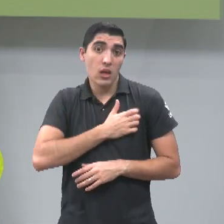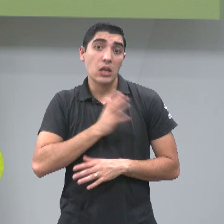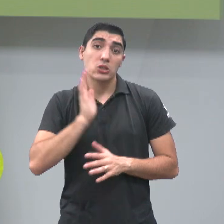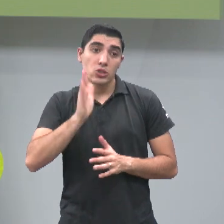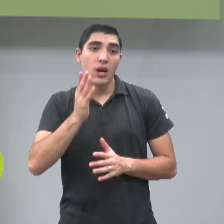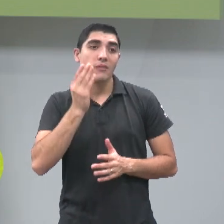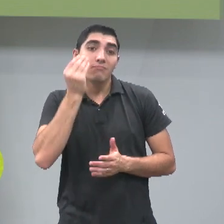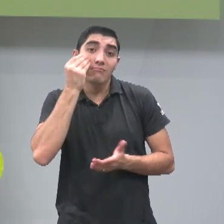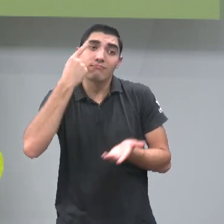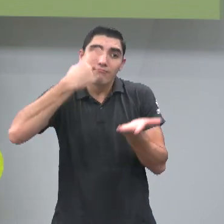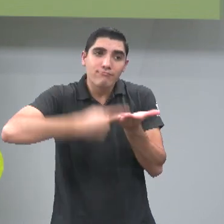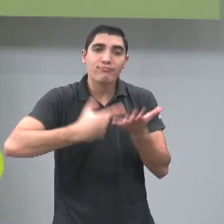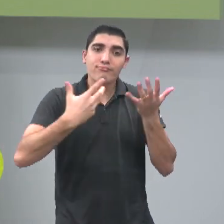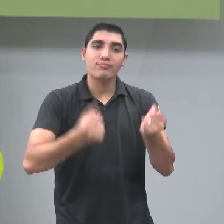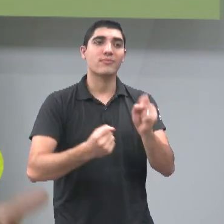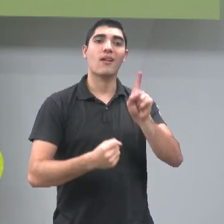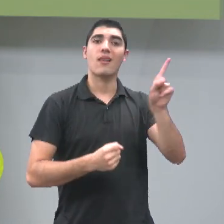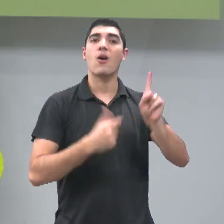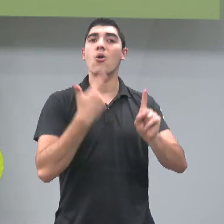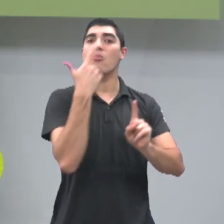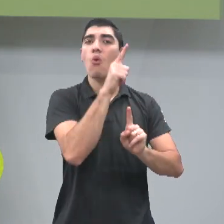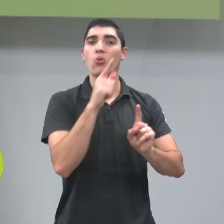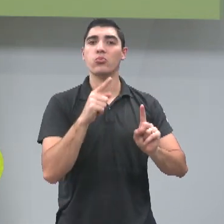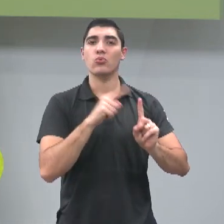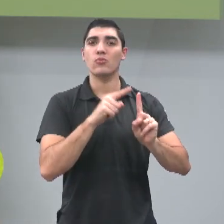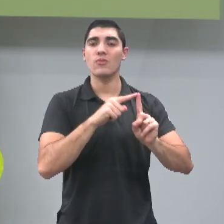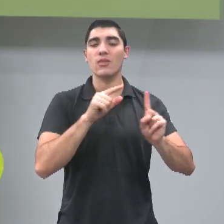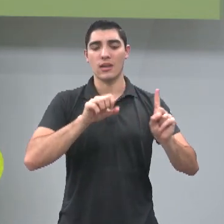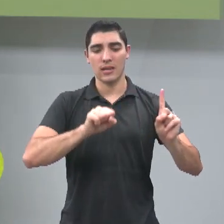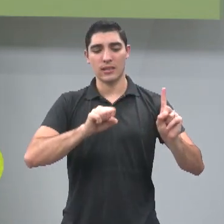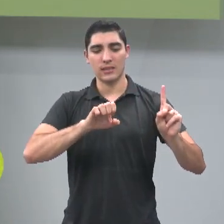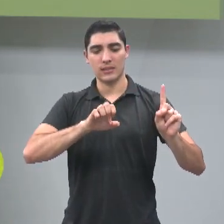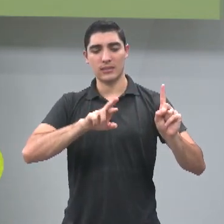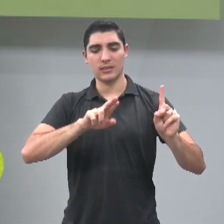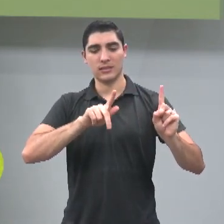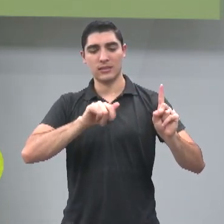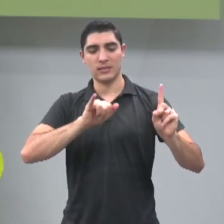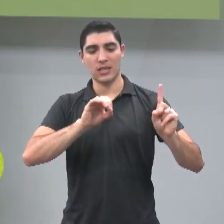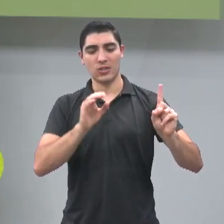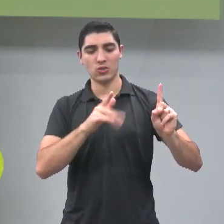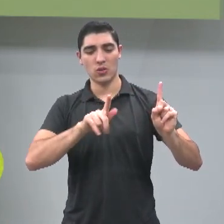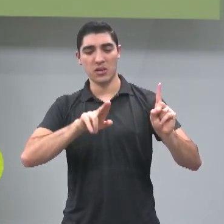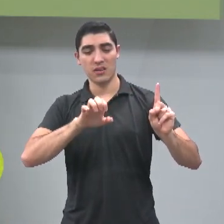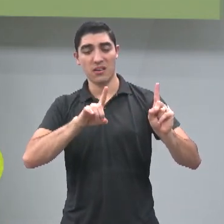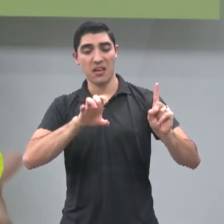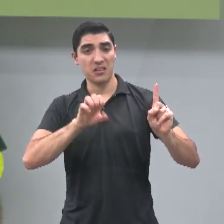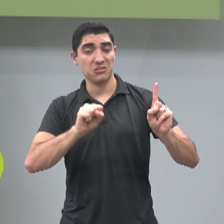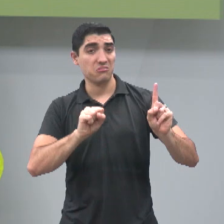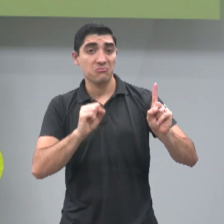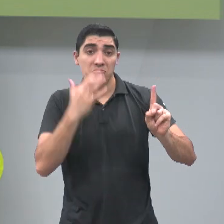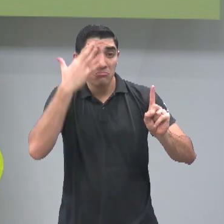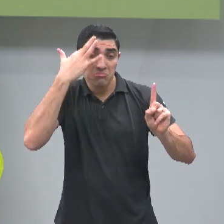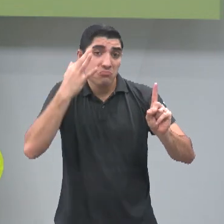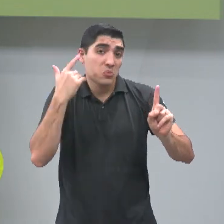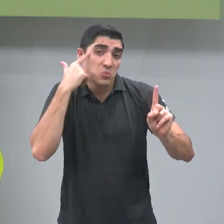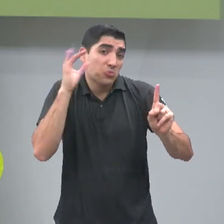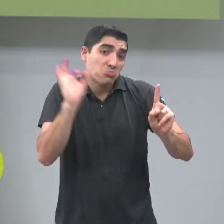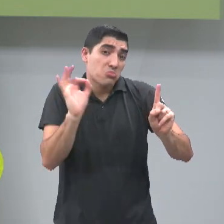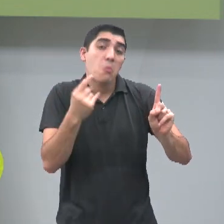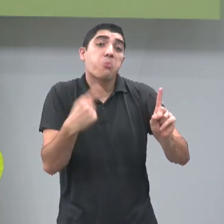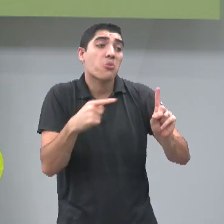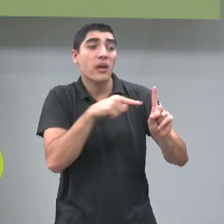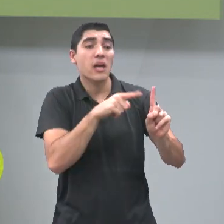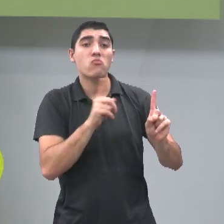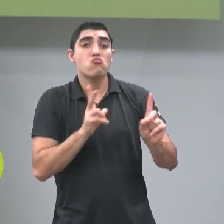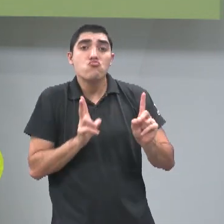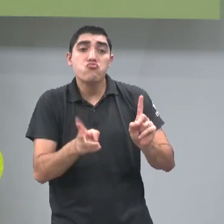Sérgio Guedes, que já estava aqui, enfim, já tinha uma identificação por ter jogado no São José. Não sei por que não aconteceu, achamos aqui que o Sérgio Guedes é mais